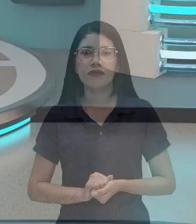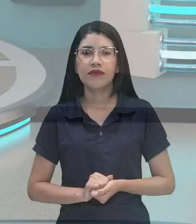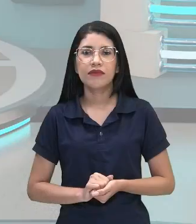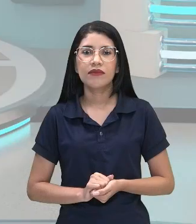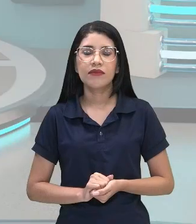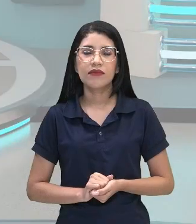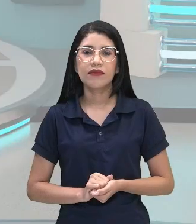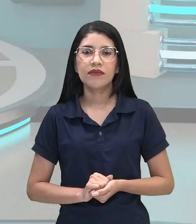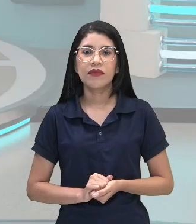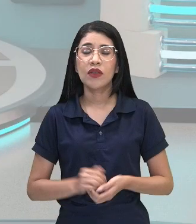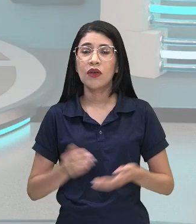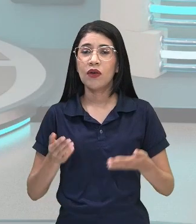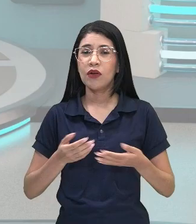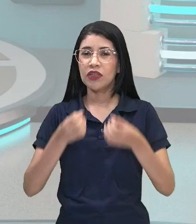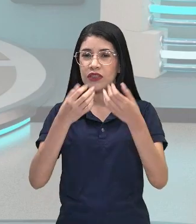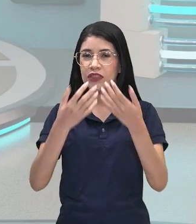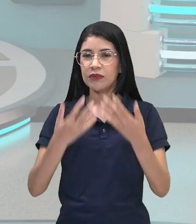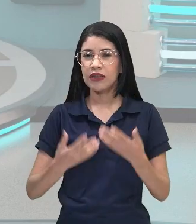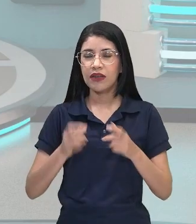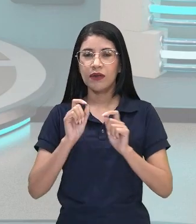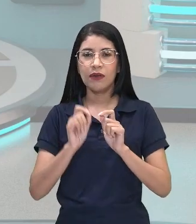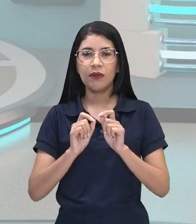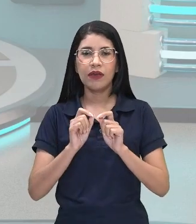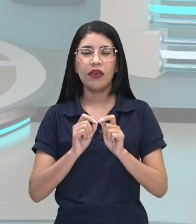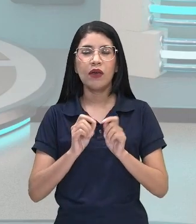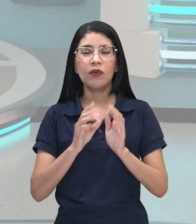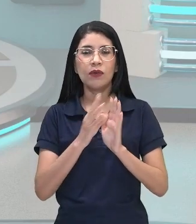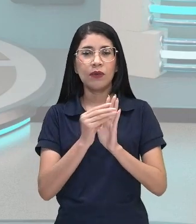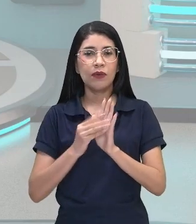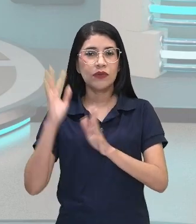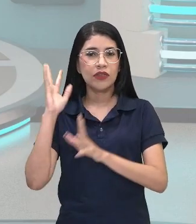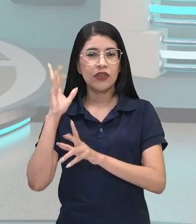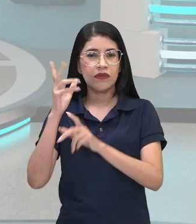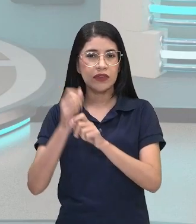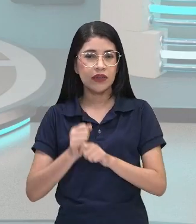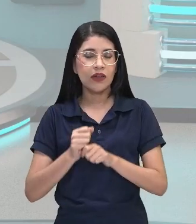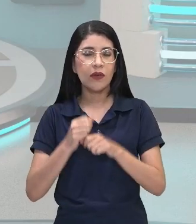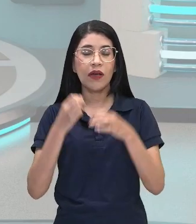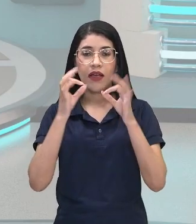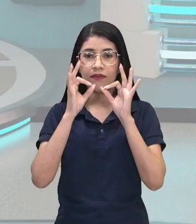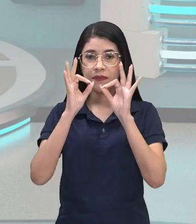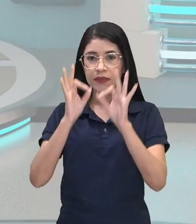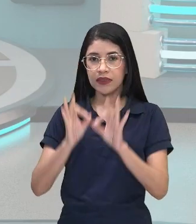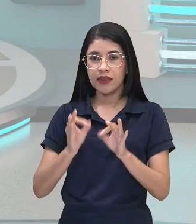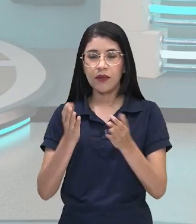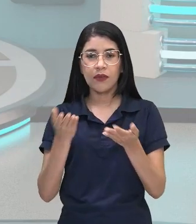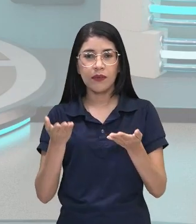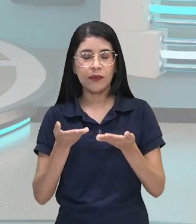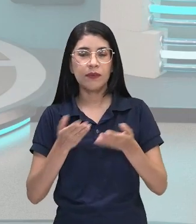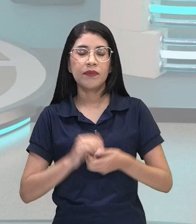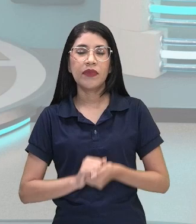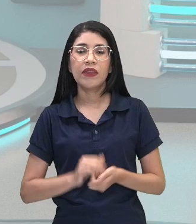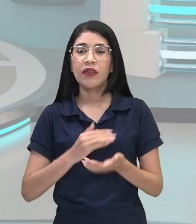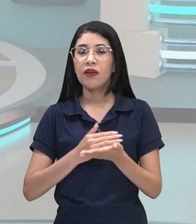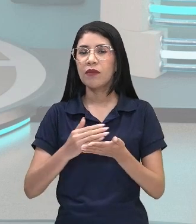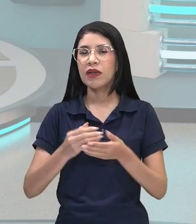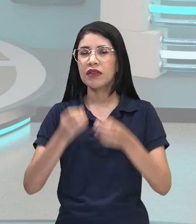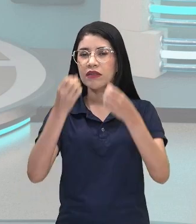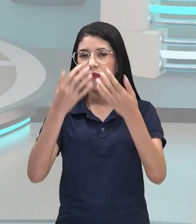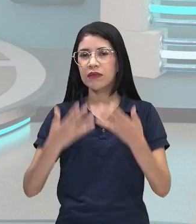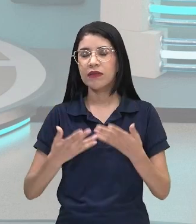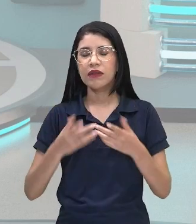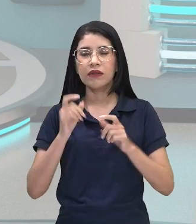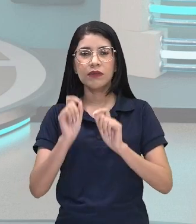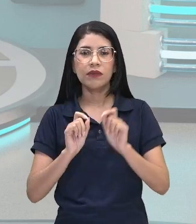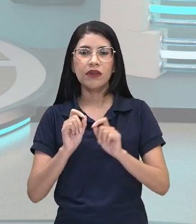Então, hoje nós vamos fazer uma revisão, fiquem atentos e vamos iniciar falando um pouco